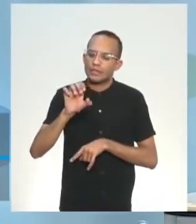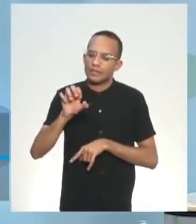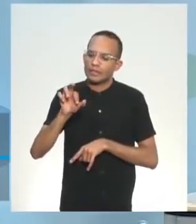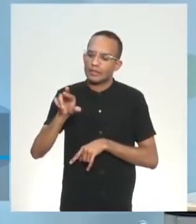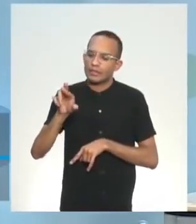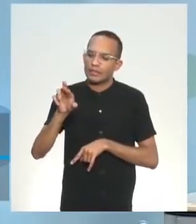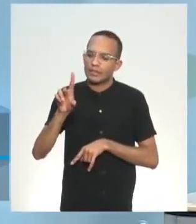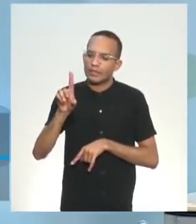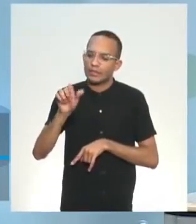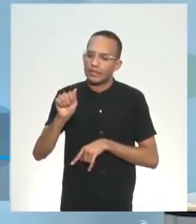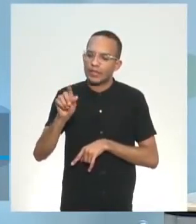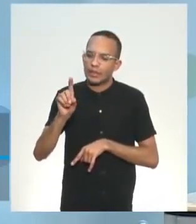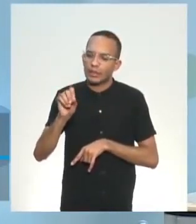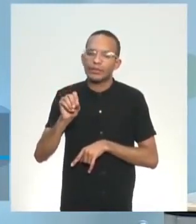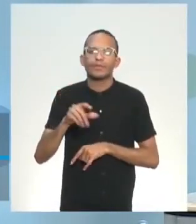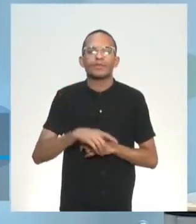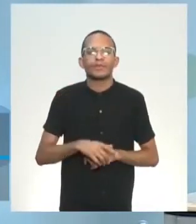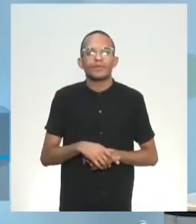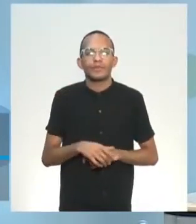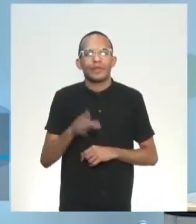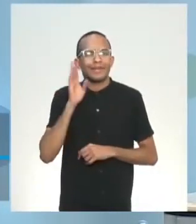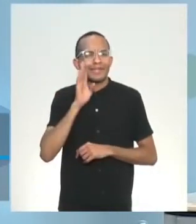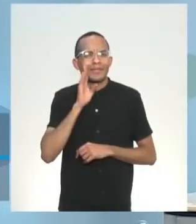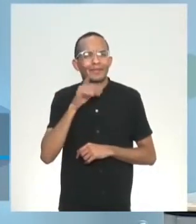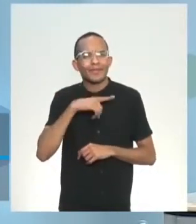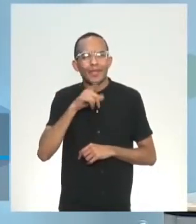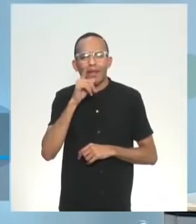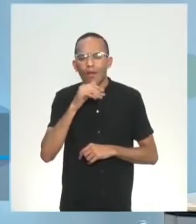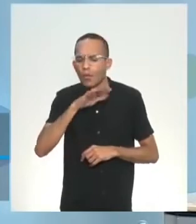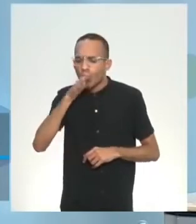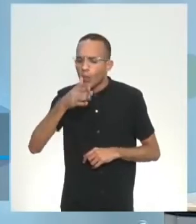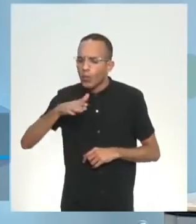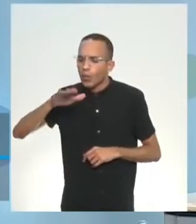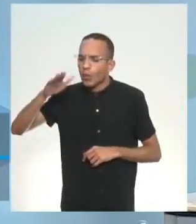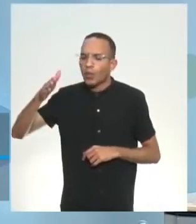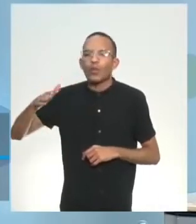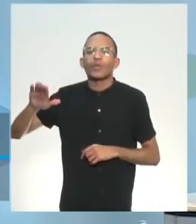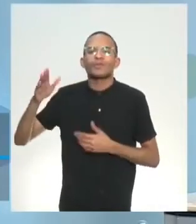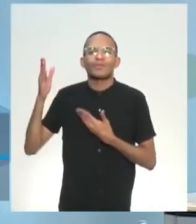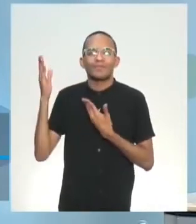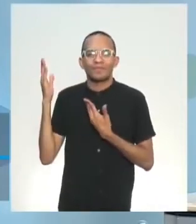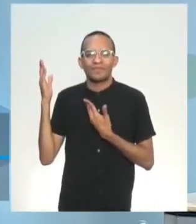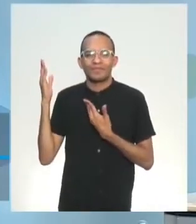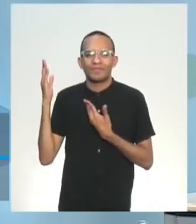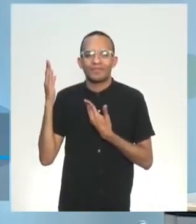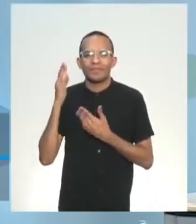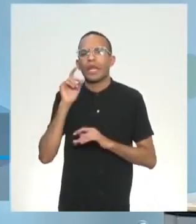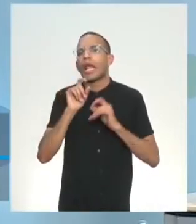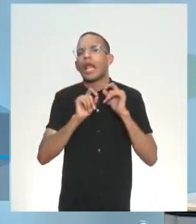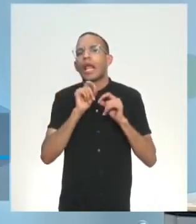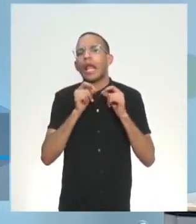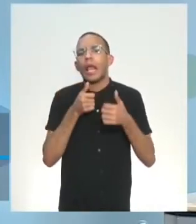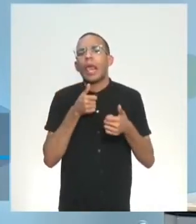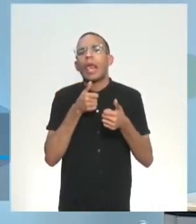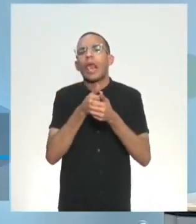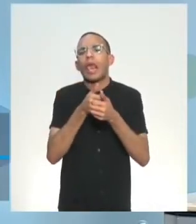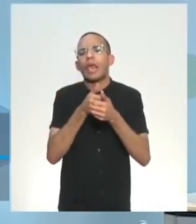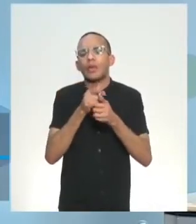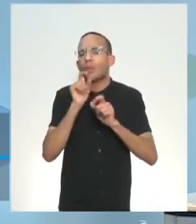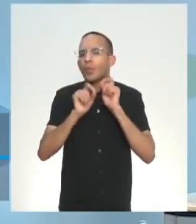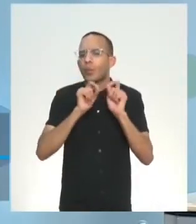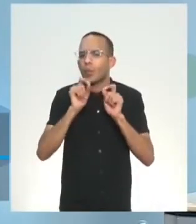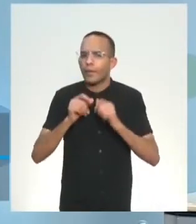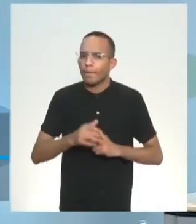tem a Caatinga, aí a gente vai descendo aqui, olha que legal, aqui está o Oceano Atlântico, não está? Então, ó, quem que será que fica aqui nessa bordinha aqui,